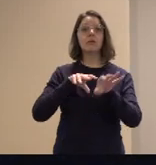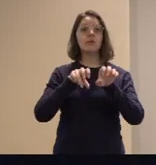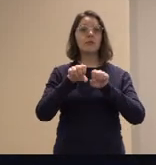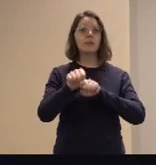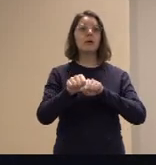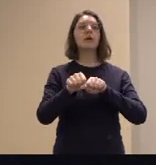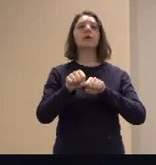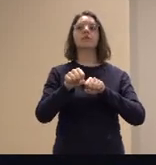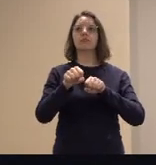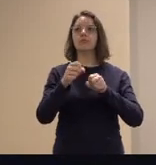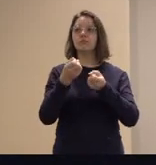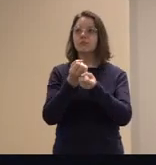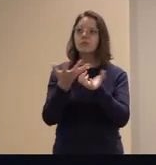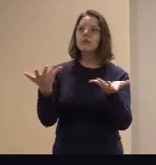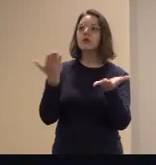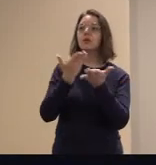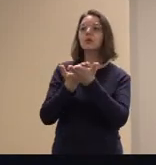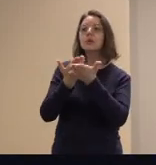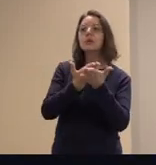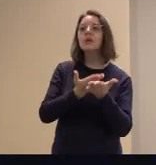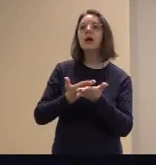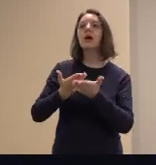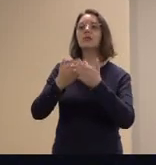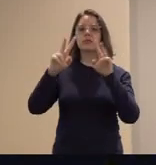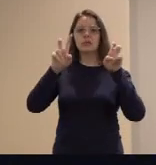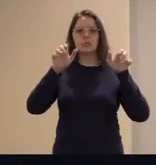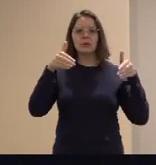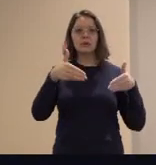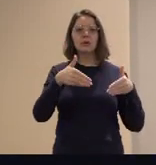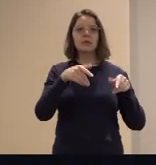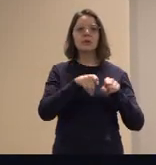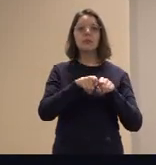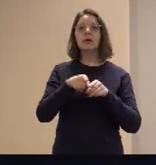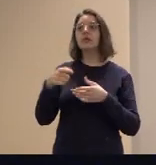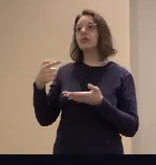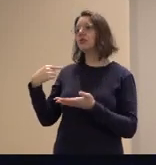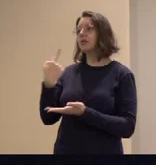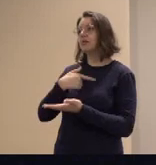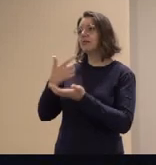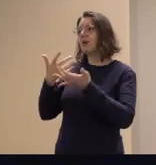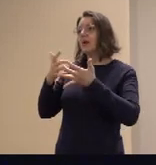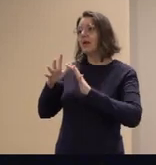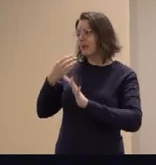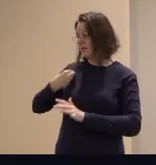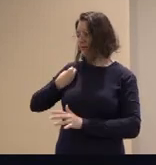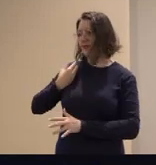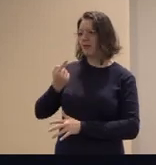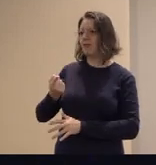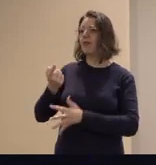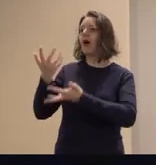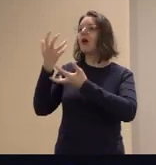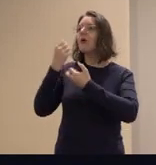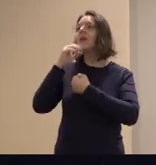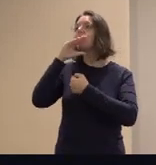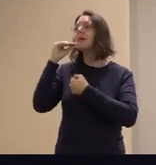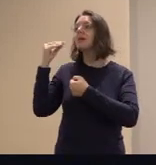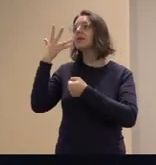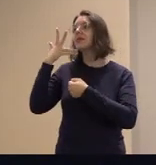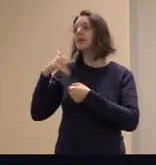estudar sobre o tema, ao mesmo tempo é algo que a gente não gostaria que existisse, né? Acolher crianças e adolescentes, né? O ideal é que não